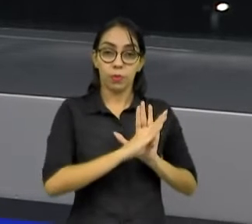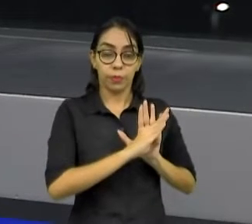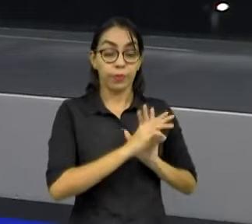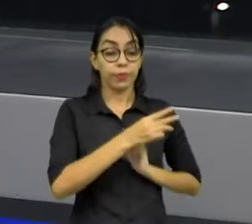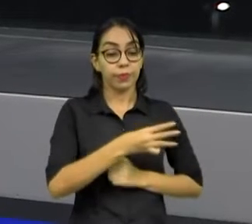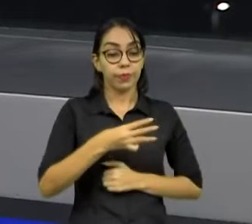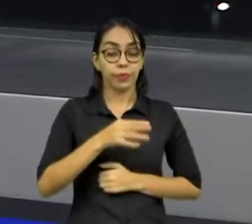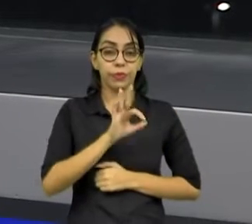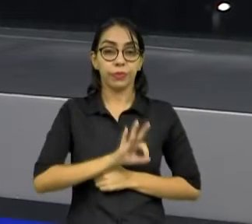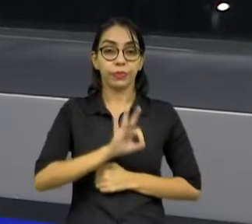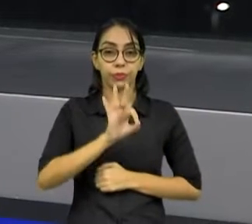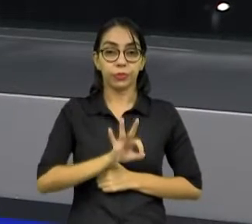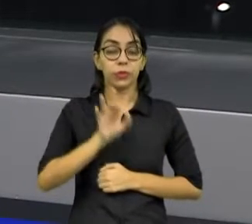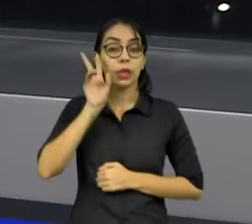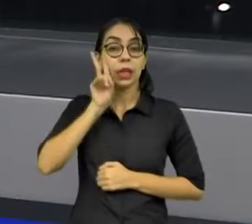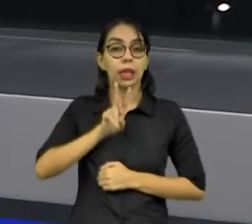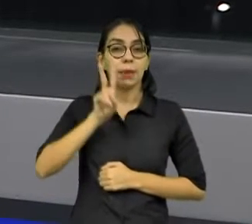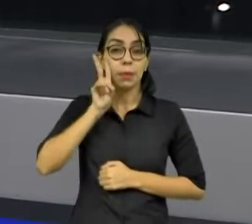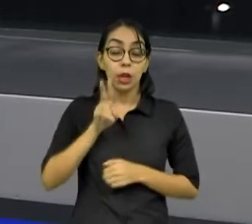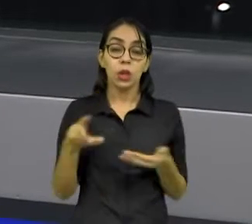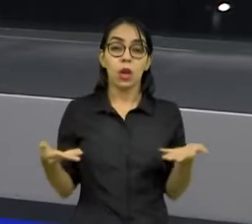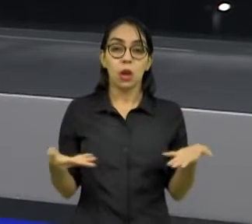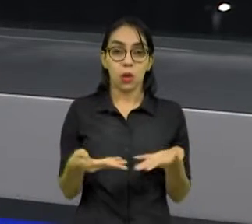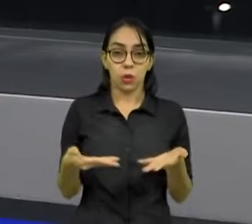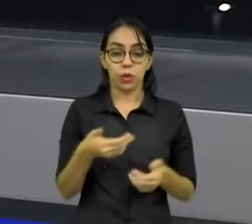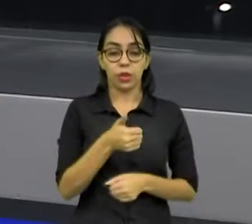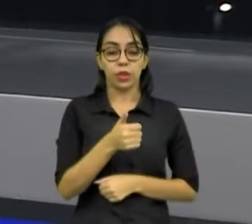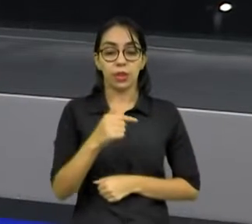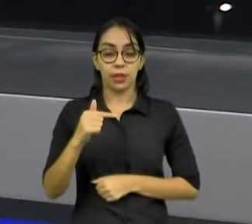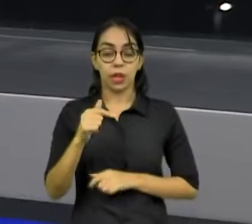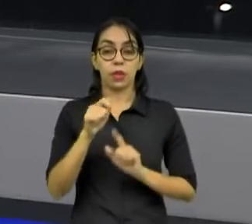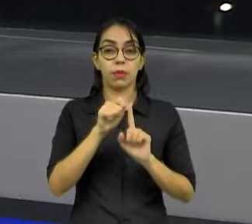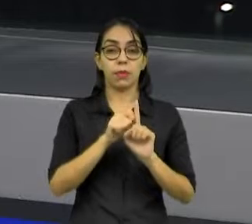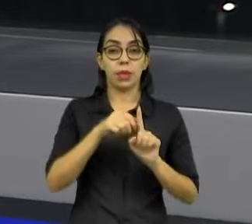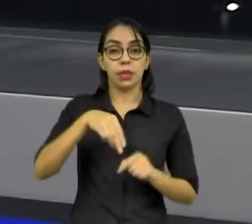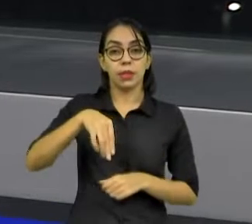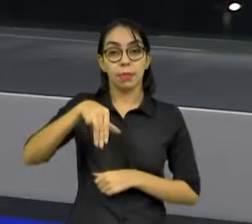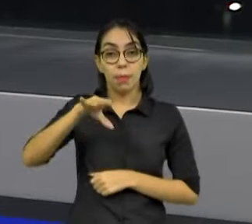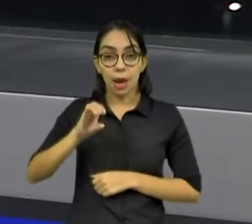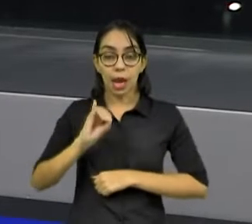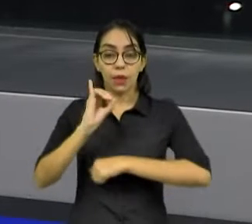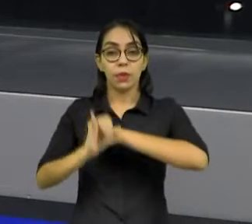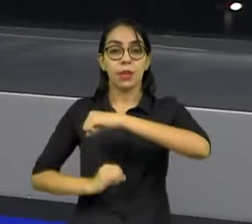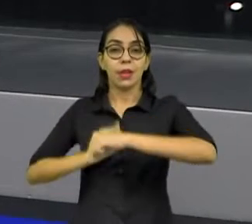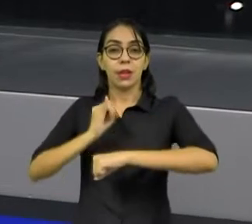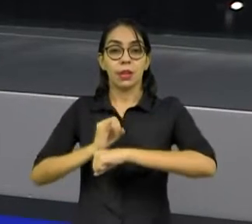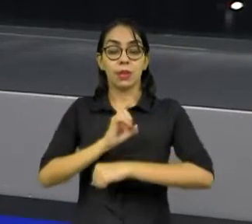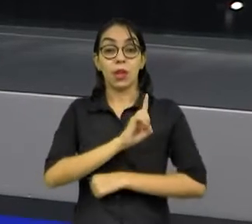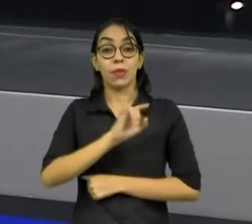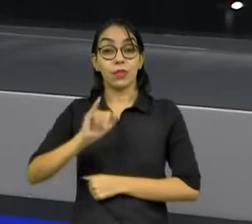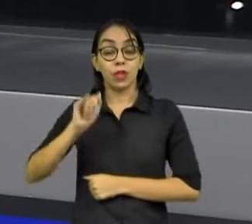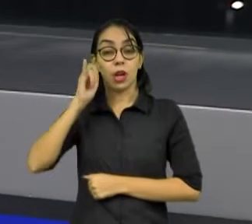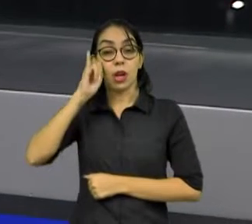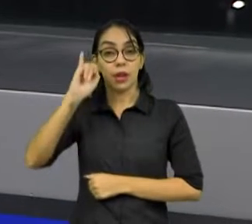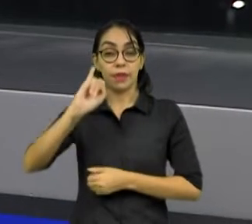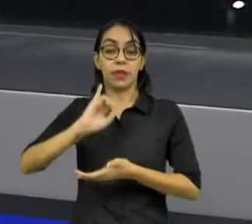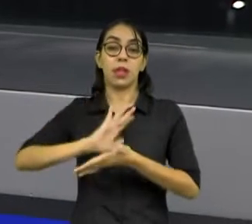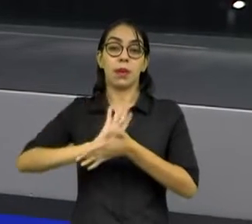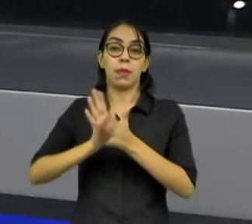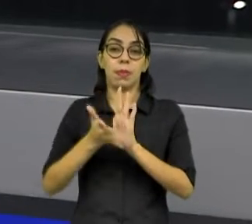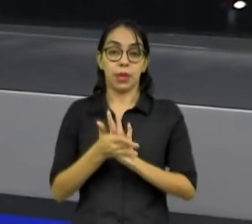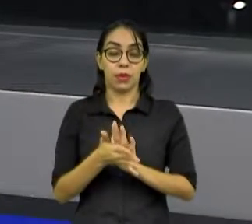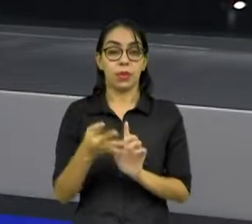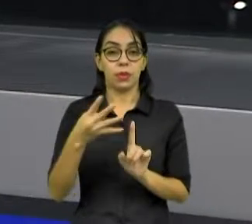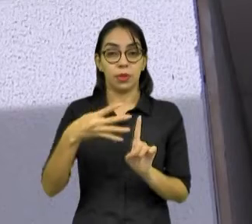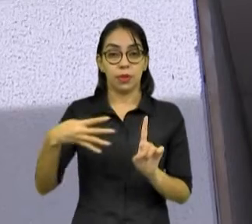que hoje, 17 de maio, marca a passagem do Dia Internacional contra a Homofobia, Transfobia e